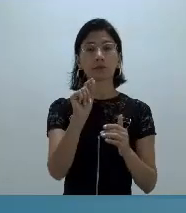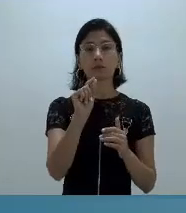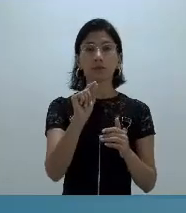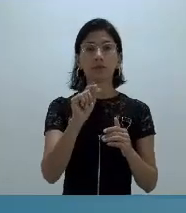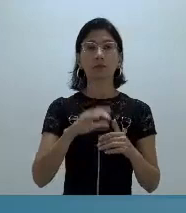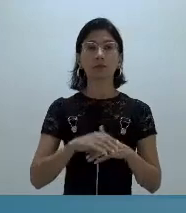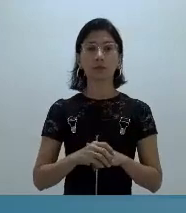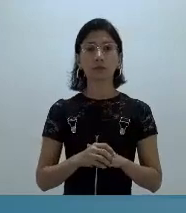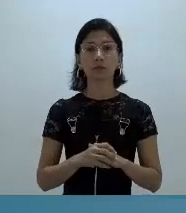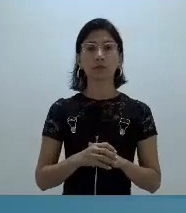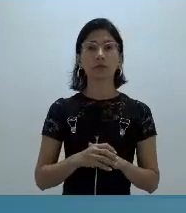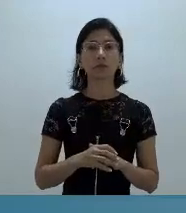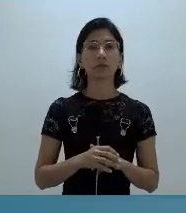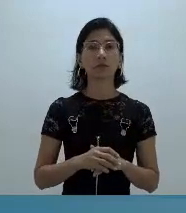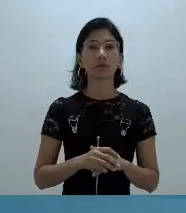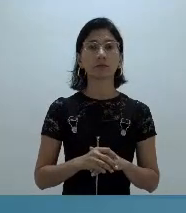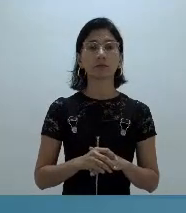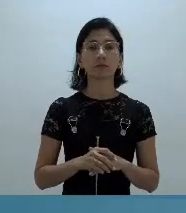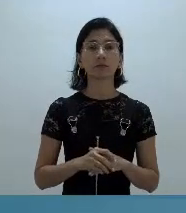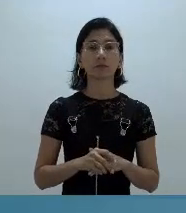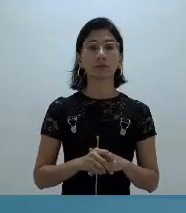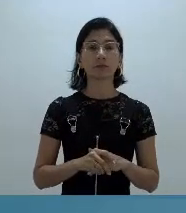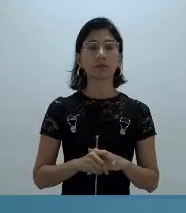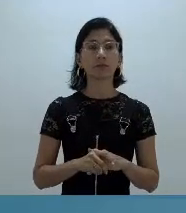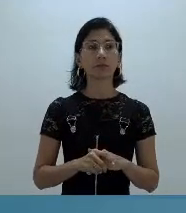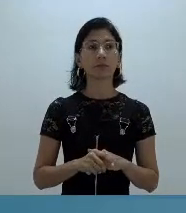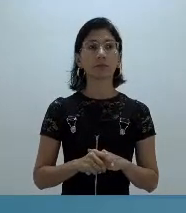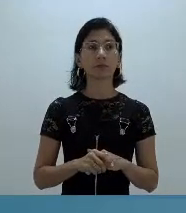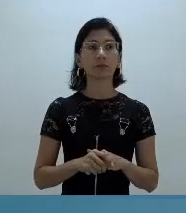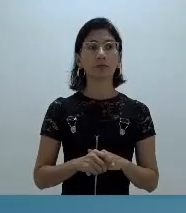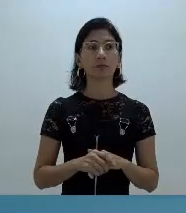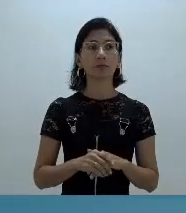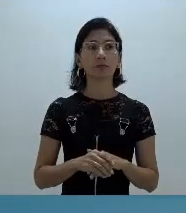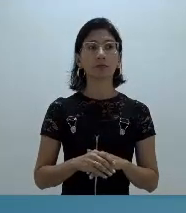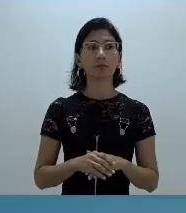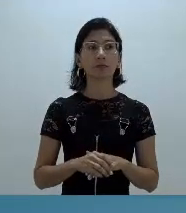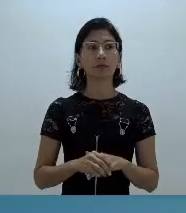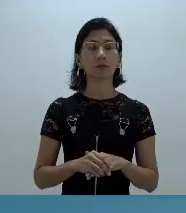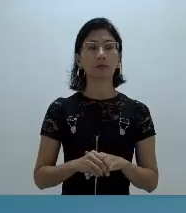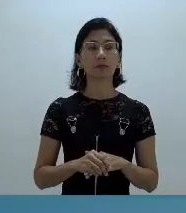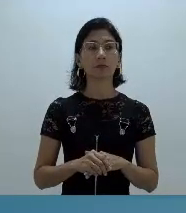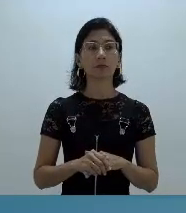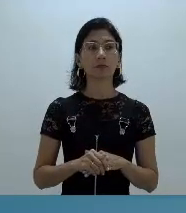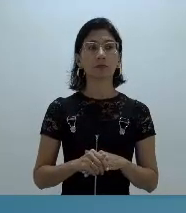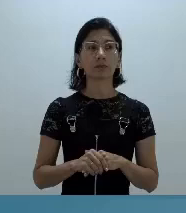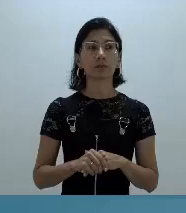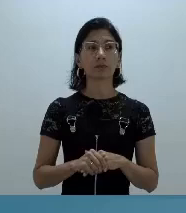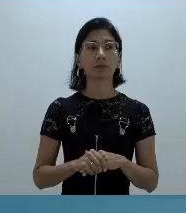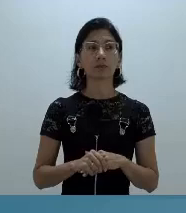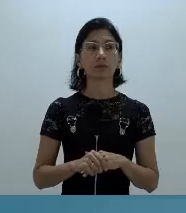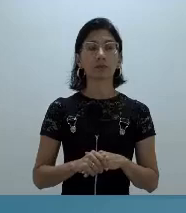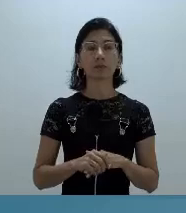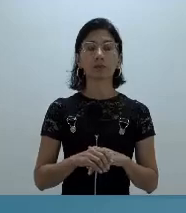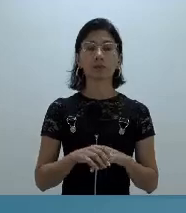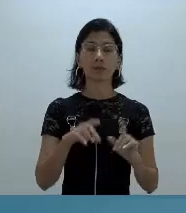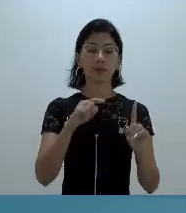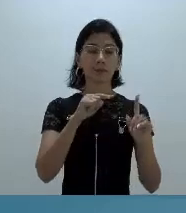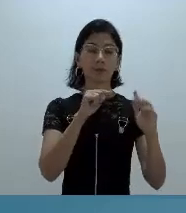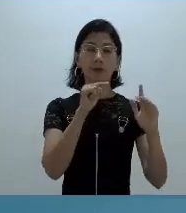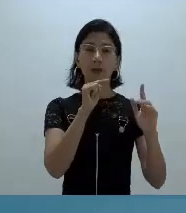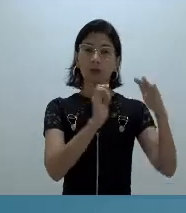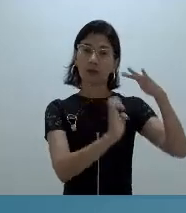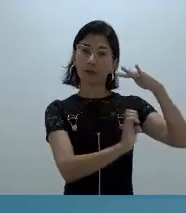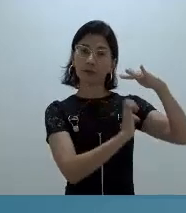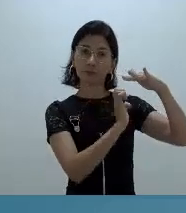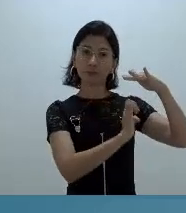sentença feita pela parte gravada, de forma que, aspas, paciente da ação em parte em plena dificuldade agravante,